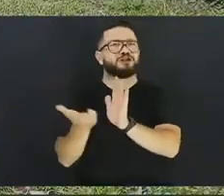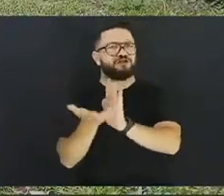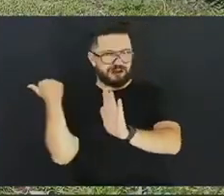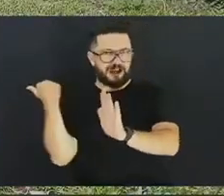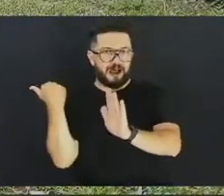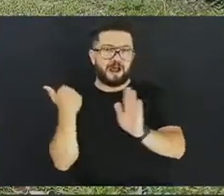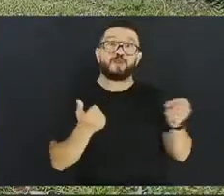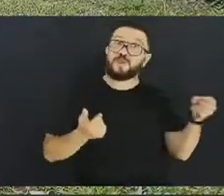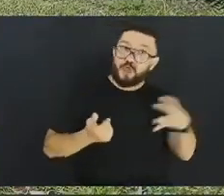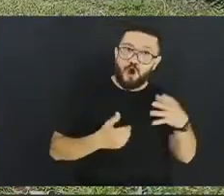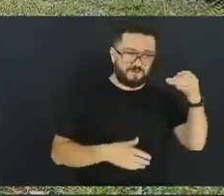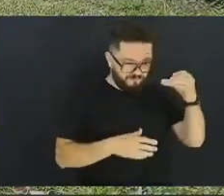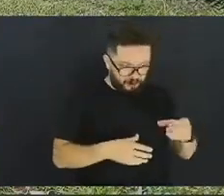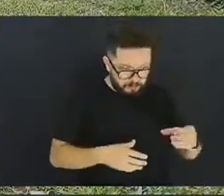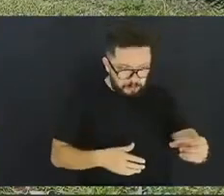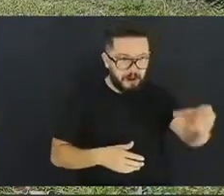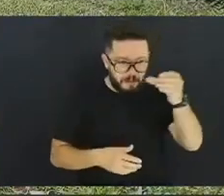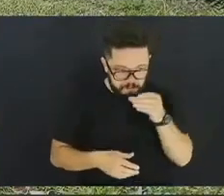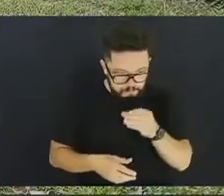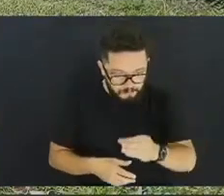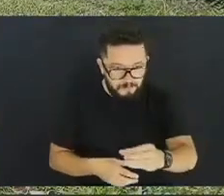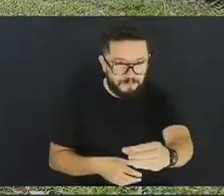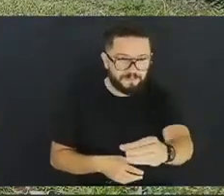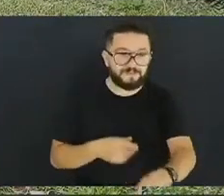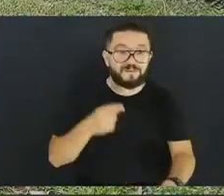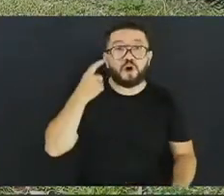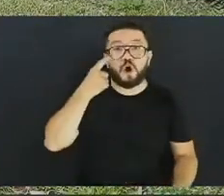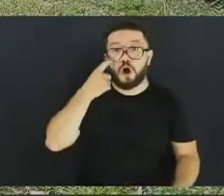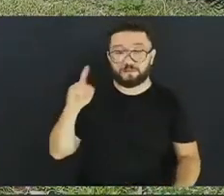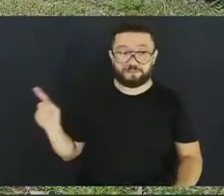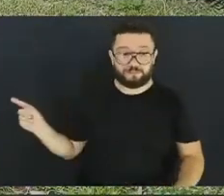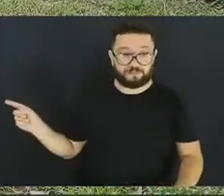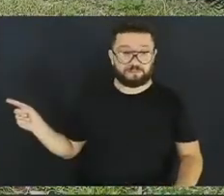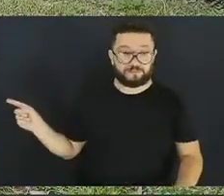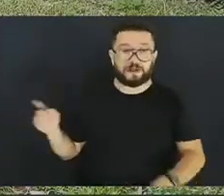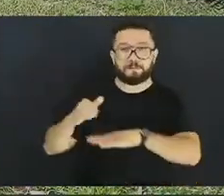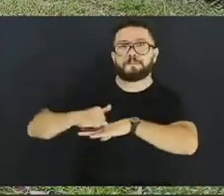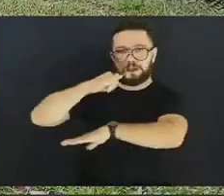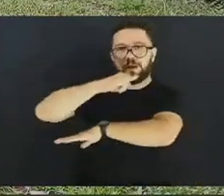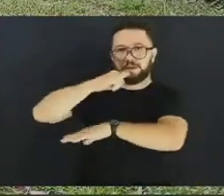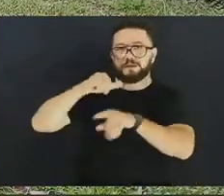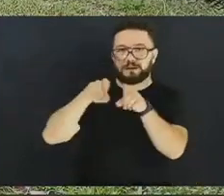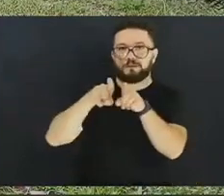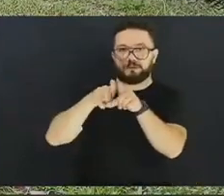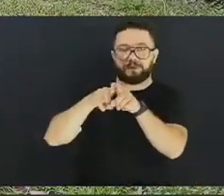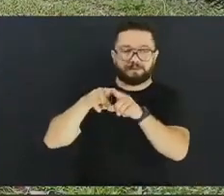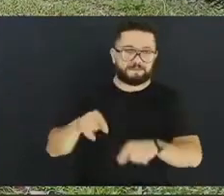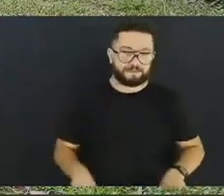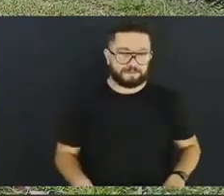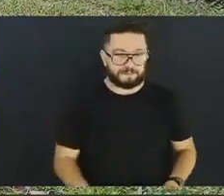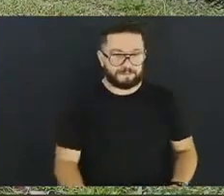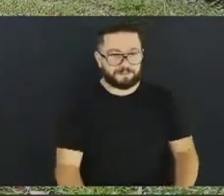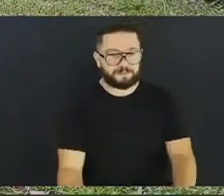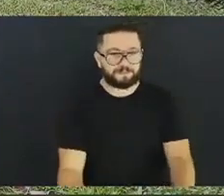primeiro pomar, ali entre Pinhais e Piraquara. O primeiro pinheiro. Tudo isso